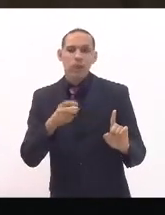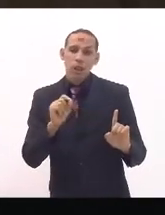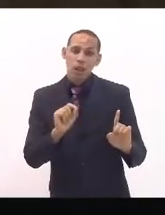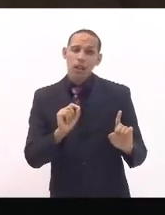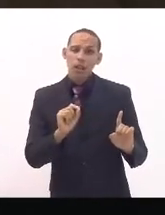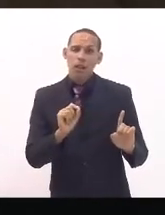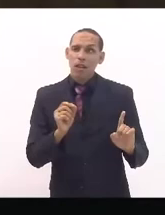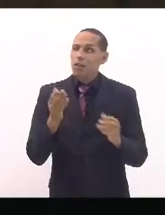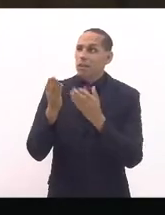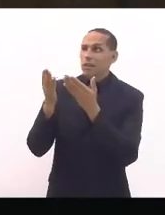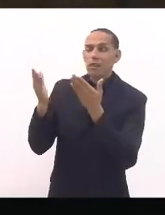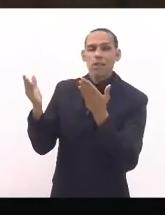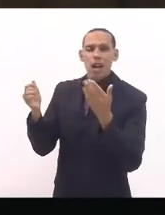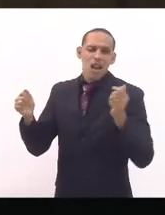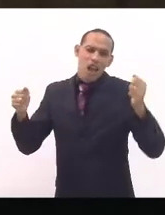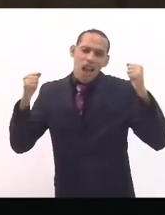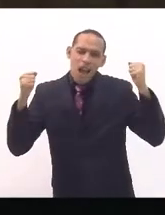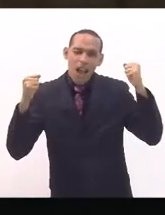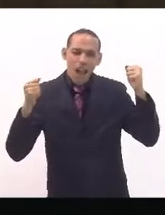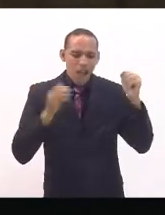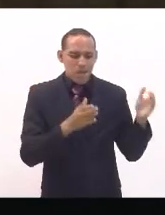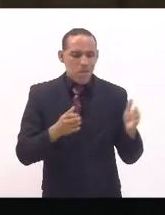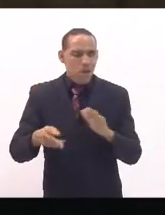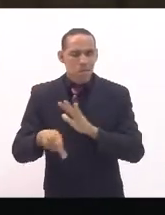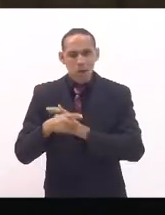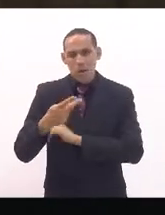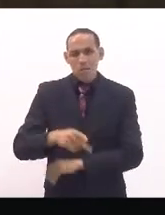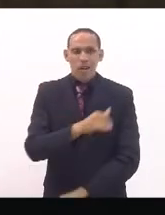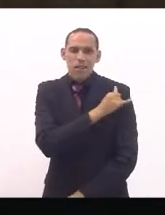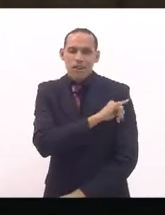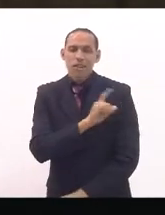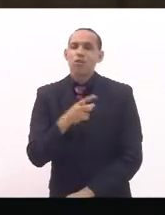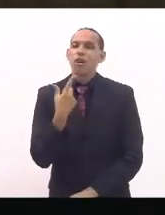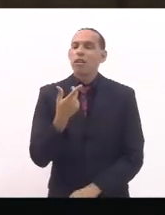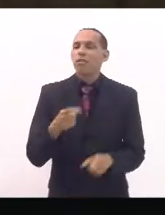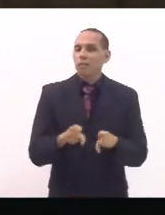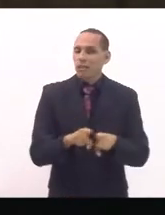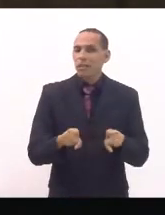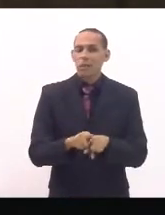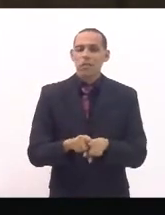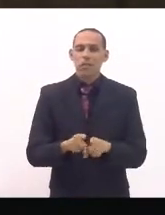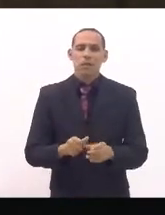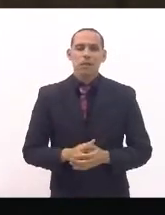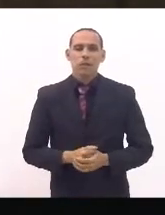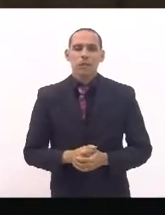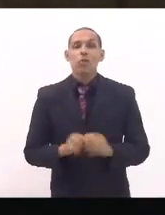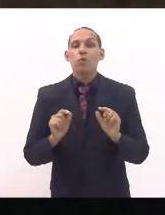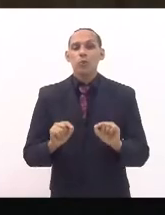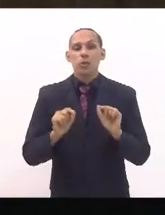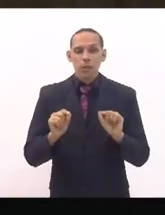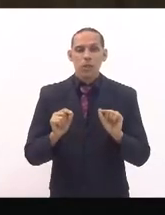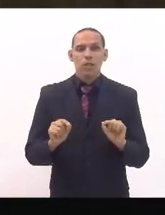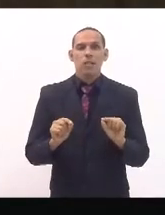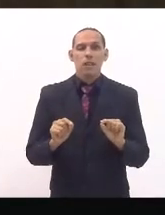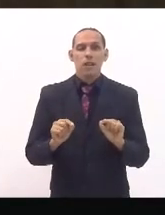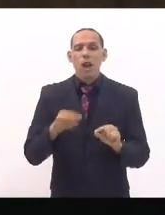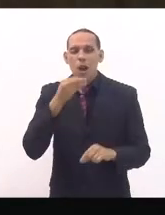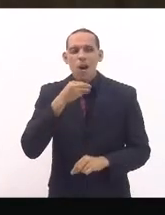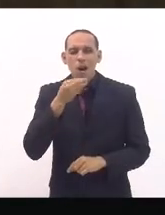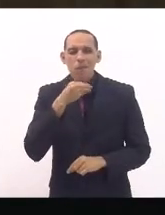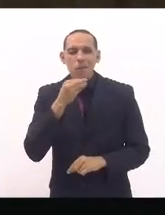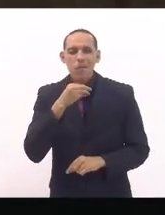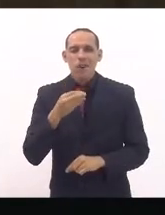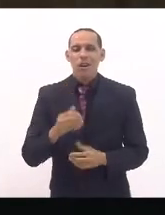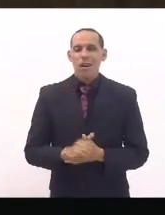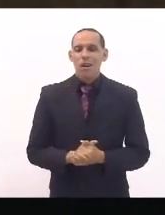as torcidas organizadas do Estado do Rio de Janeiro, nós também estamos dando a oportunidade do poder público